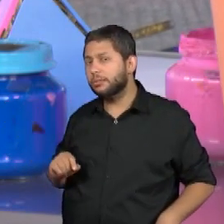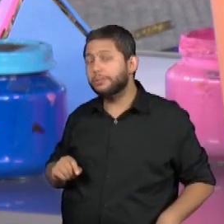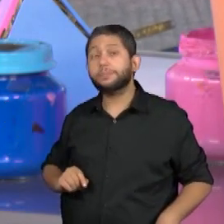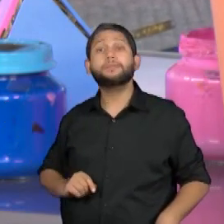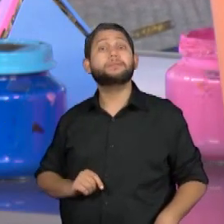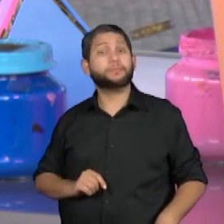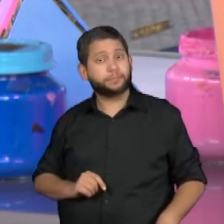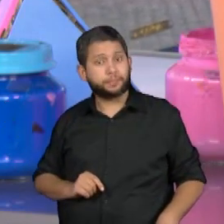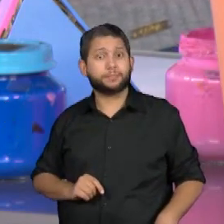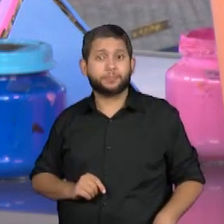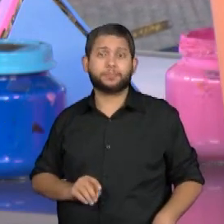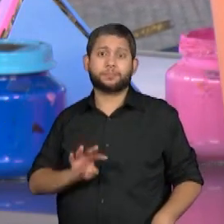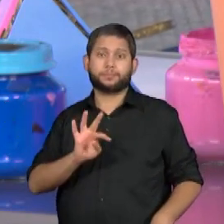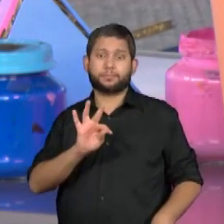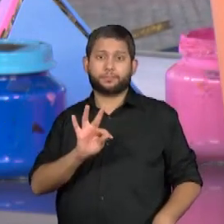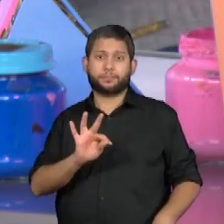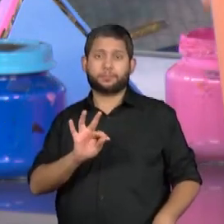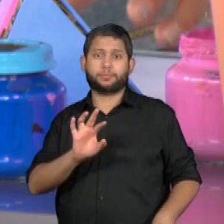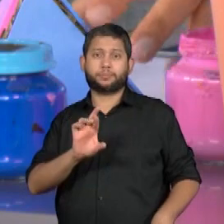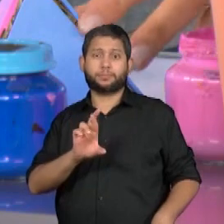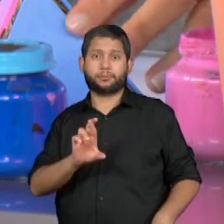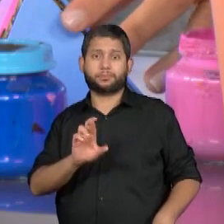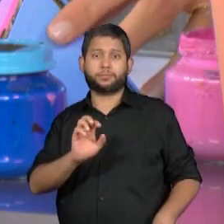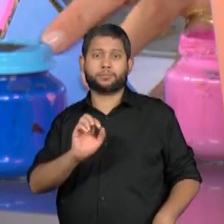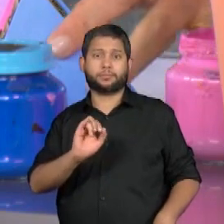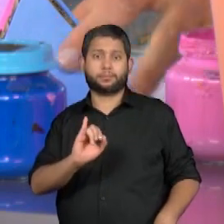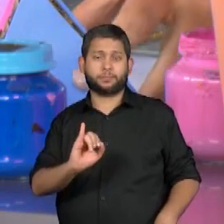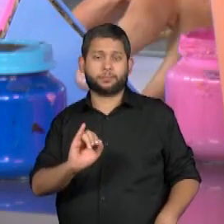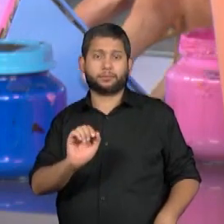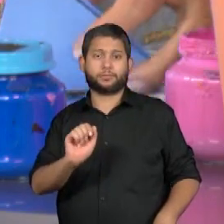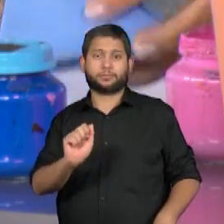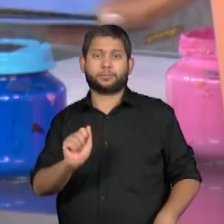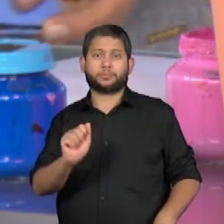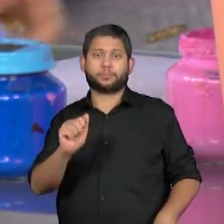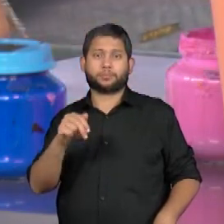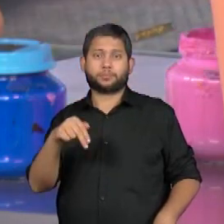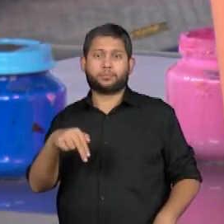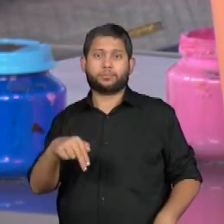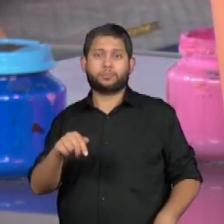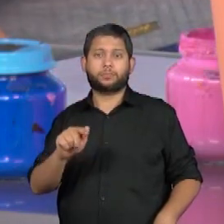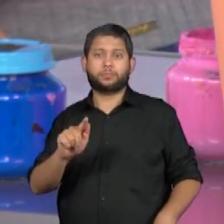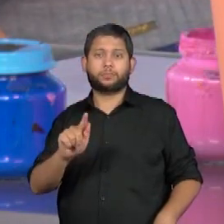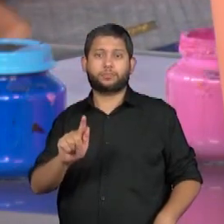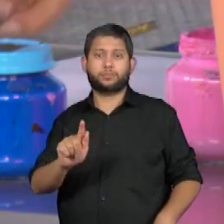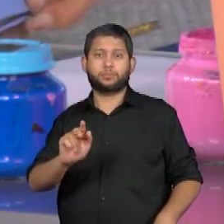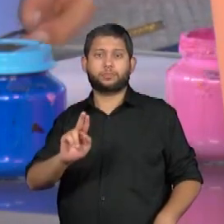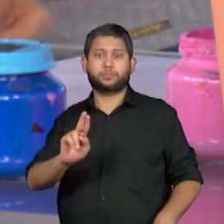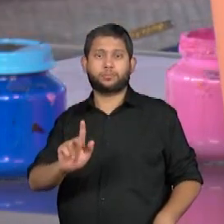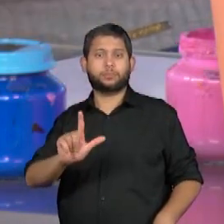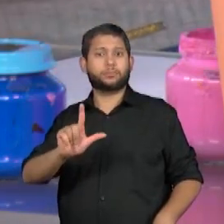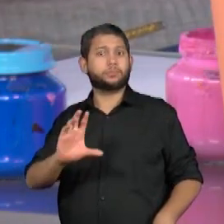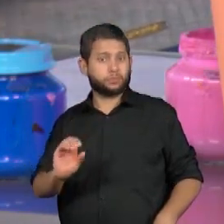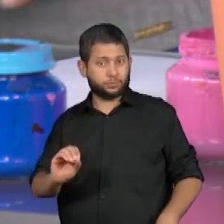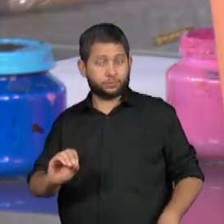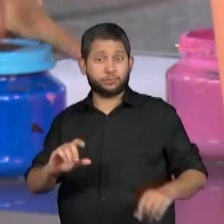um triângulo. Então, olha só, a pirâmide, ela é formada por